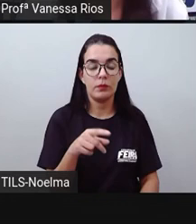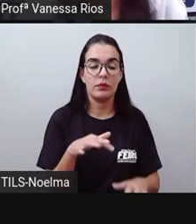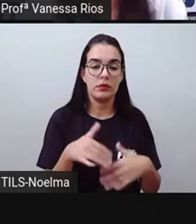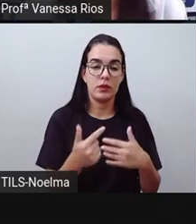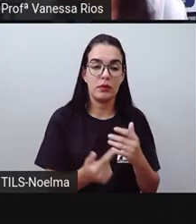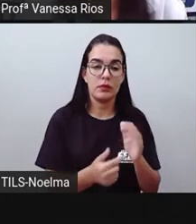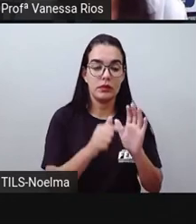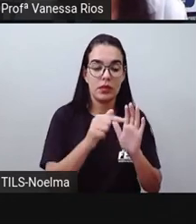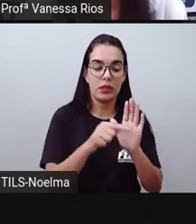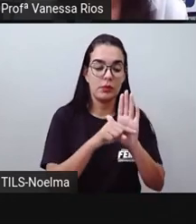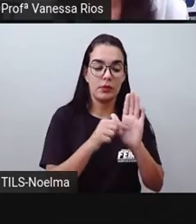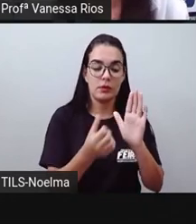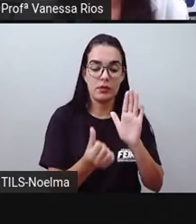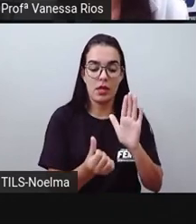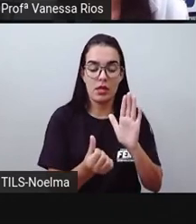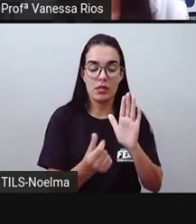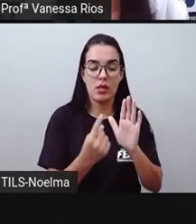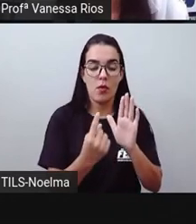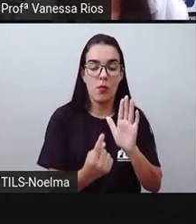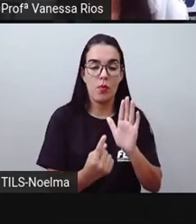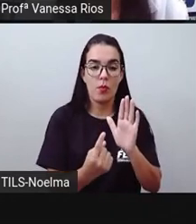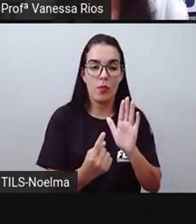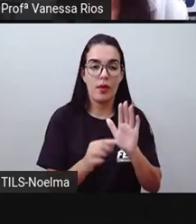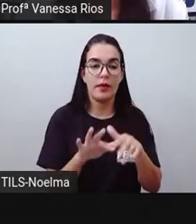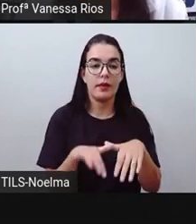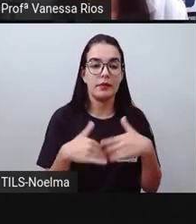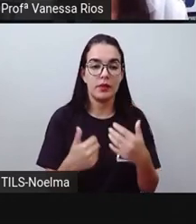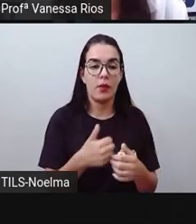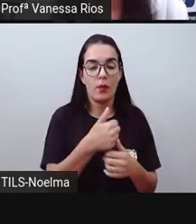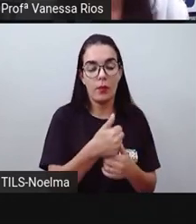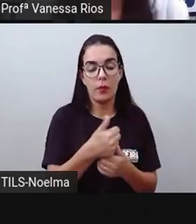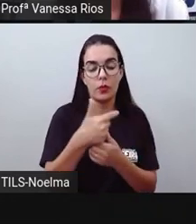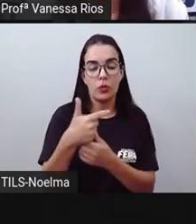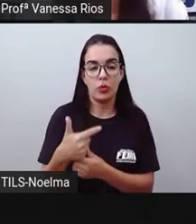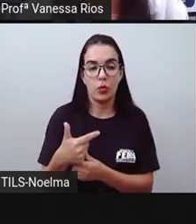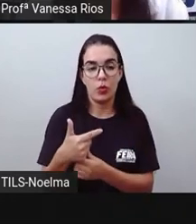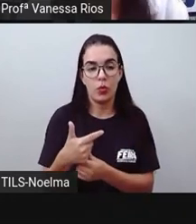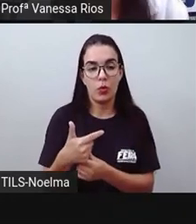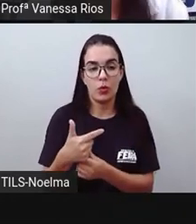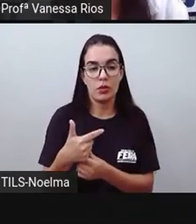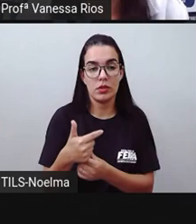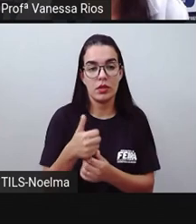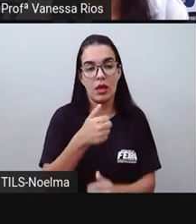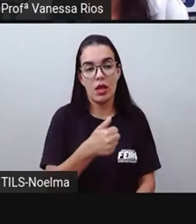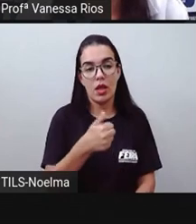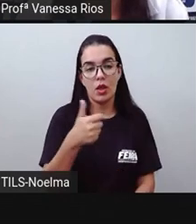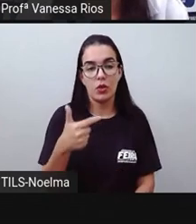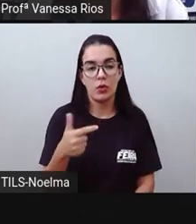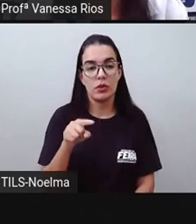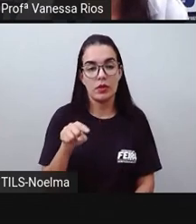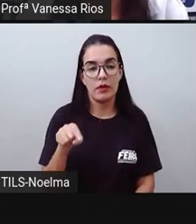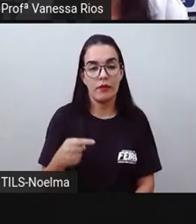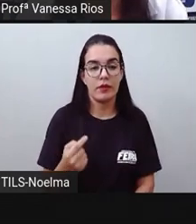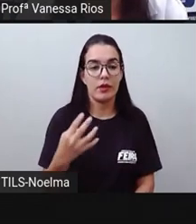7 menos 6, 1, representando dezena, 10. E o resultado, então,